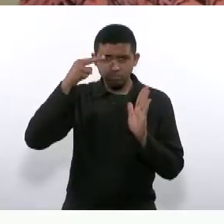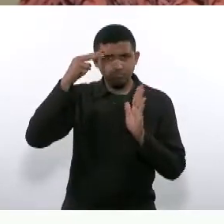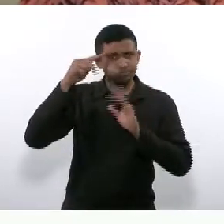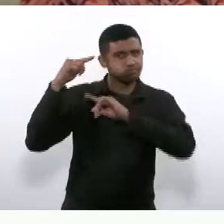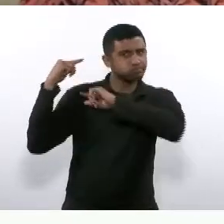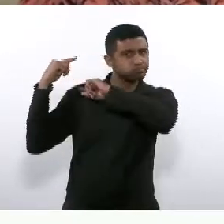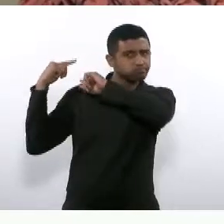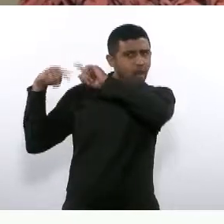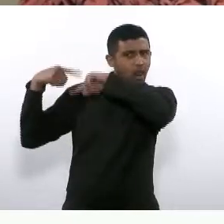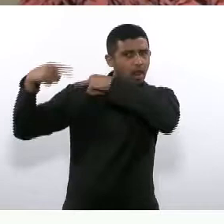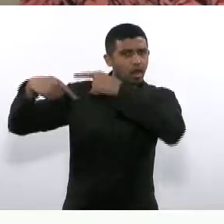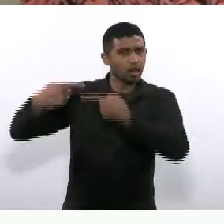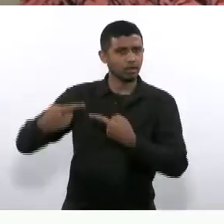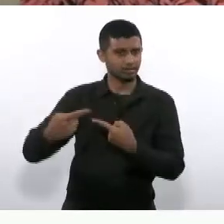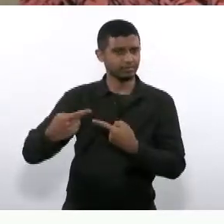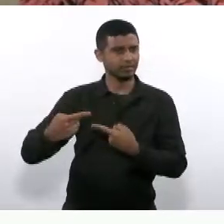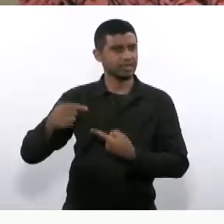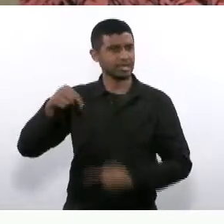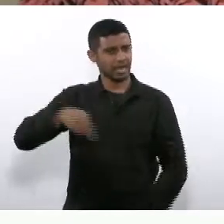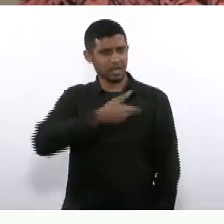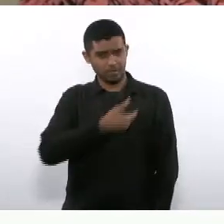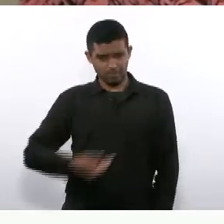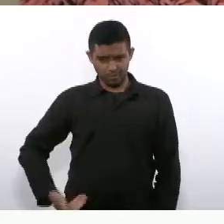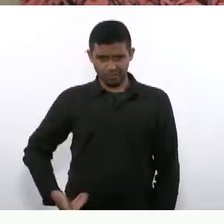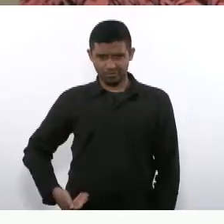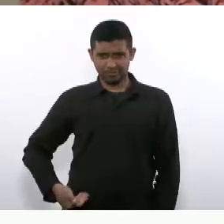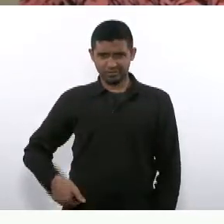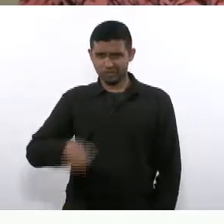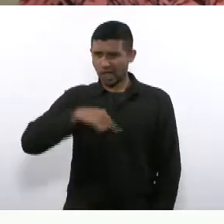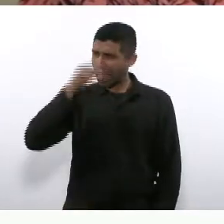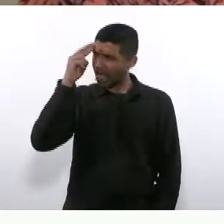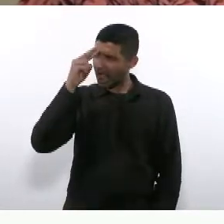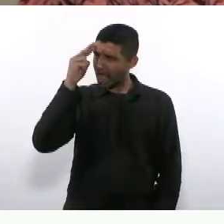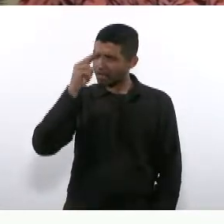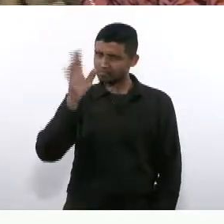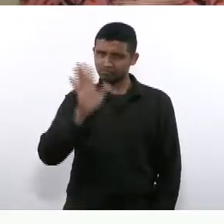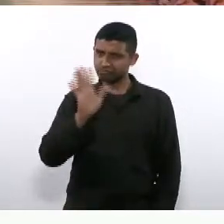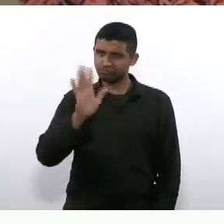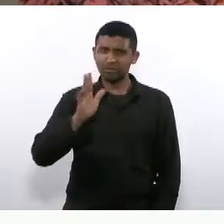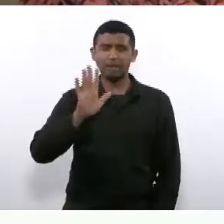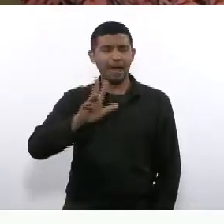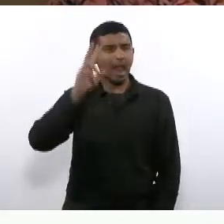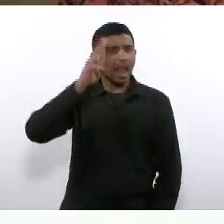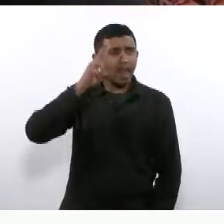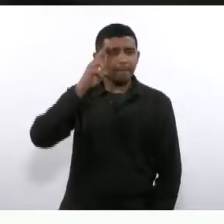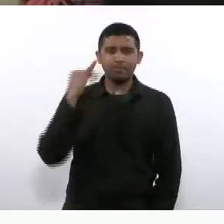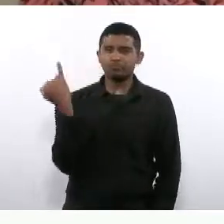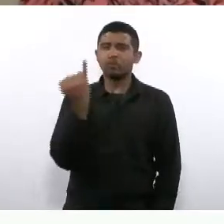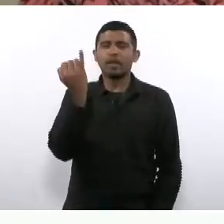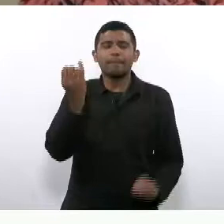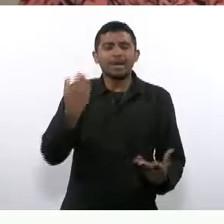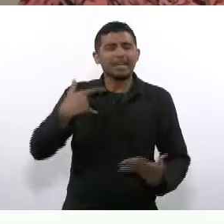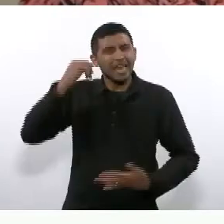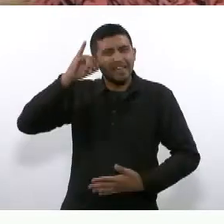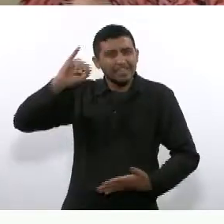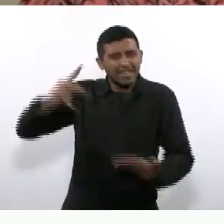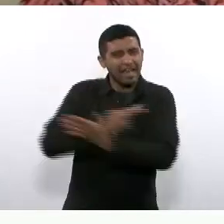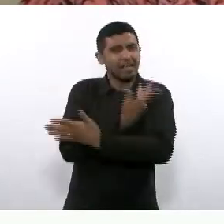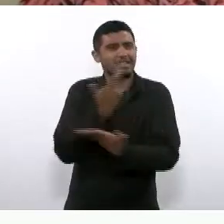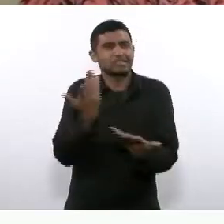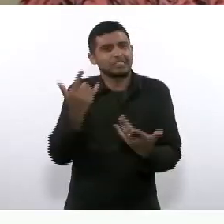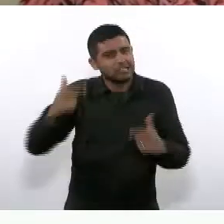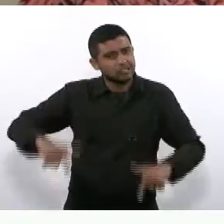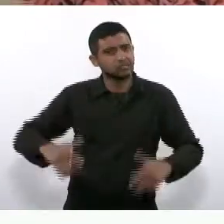poder público trabalhamos com memória. E memória é fundamental para que a gente não cometa erros ou que a gente recorra para dizer,